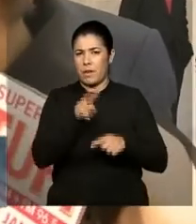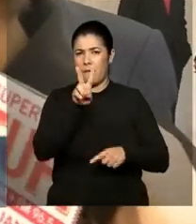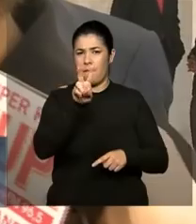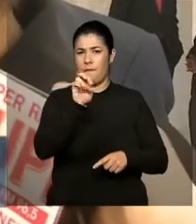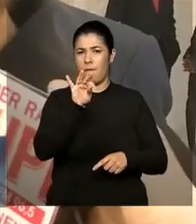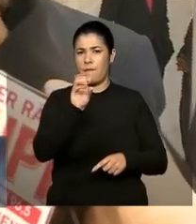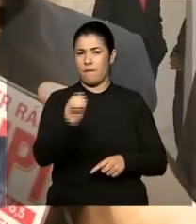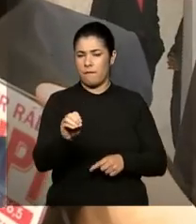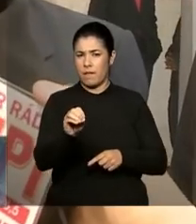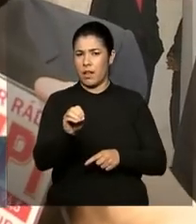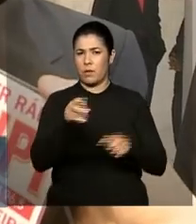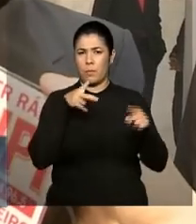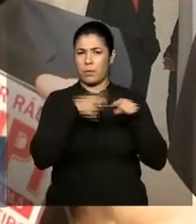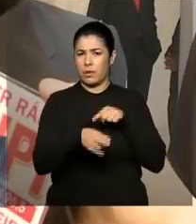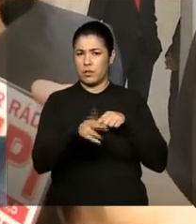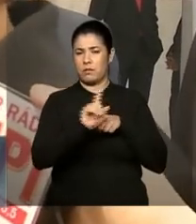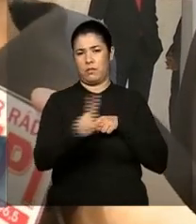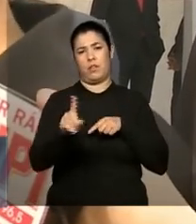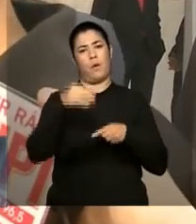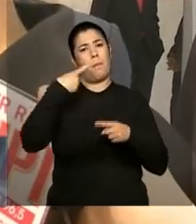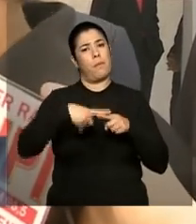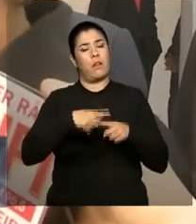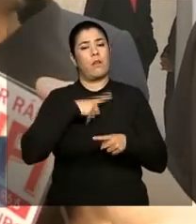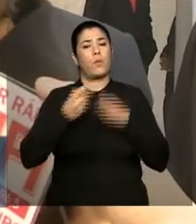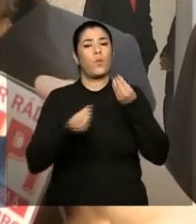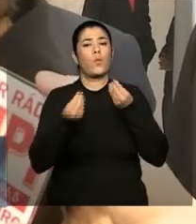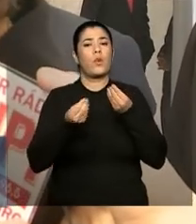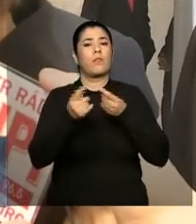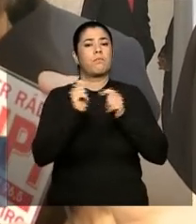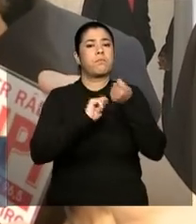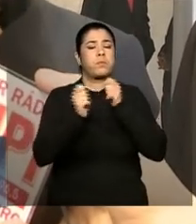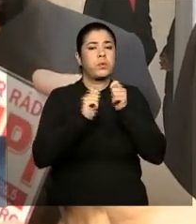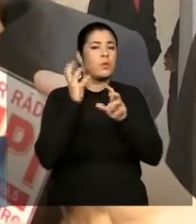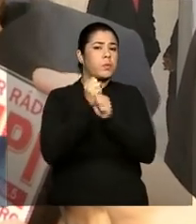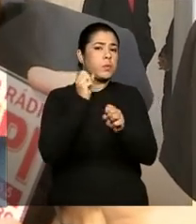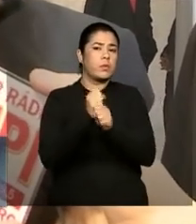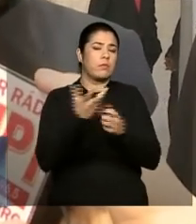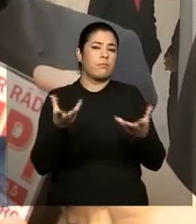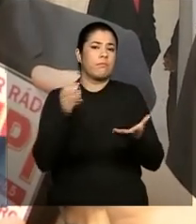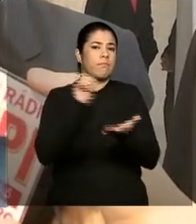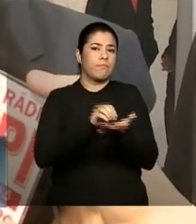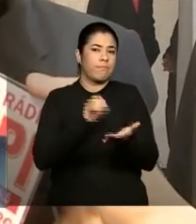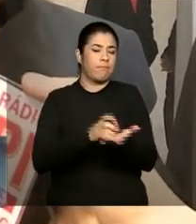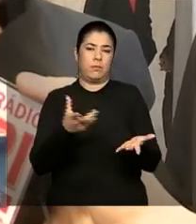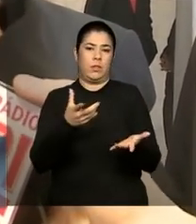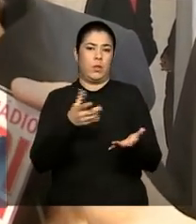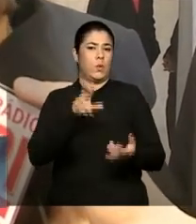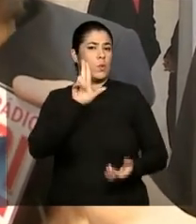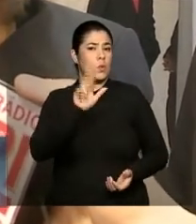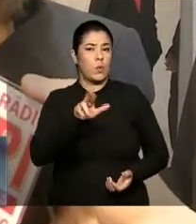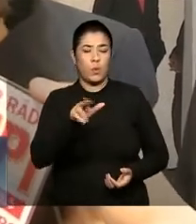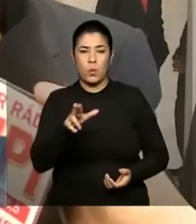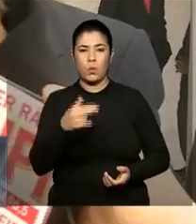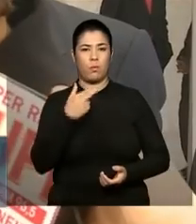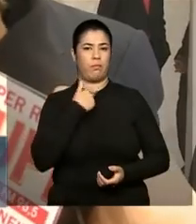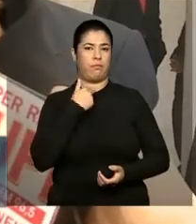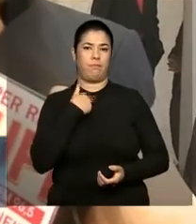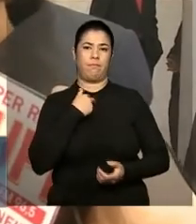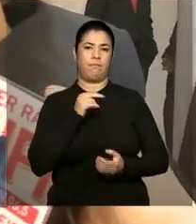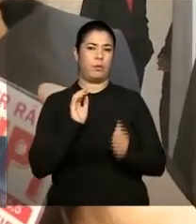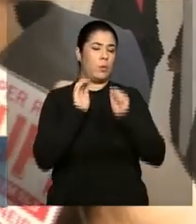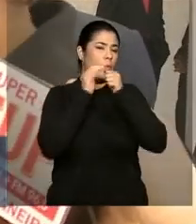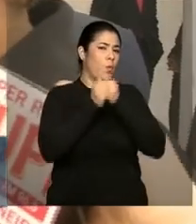estamos vetando porque não cabe no orçamento público. É algo assim. Nunca deixamos de esconder que